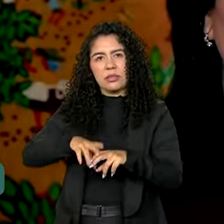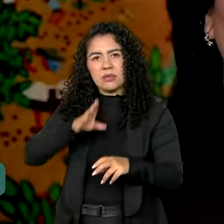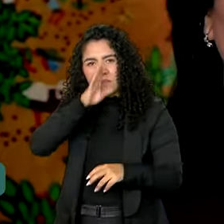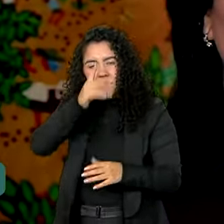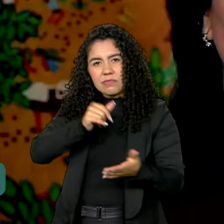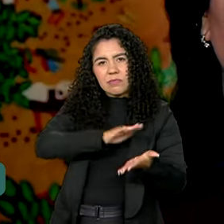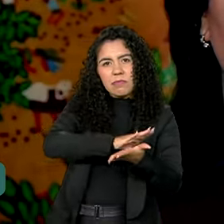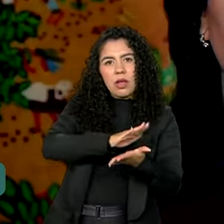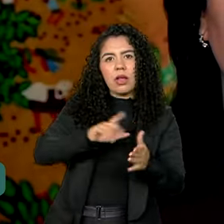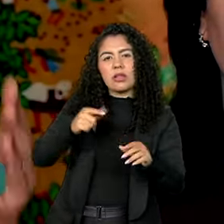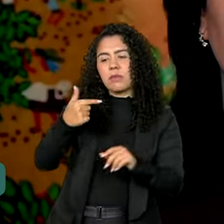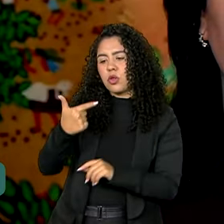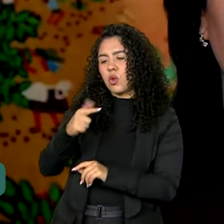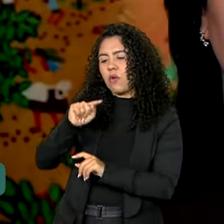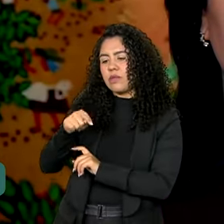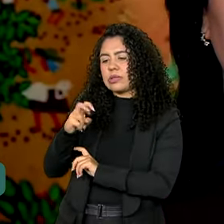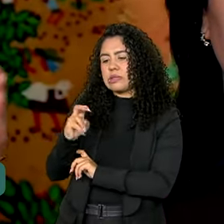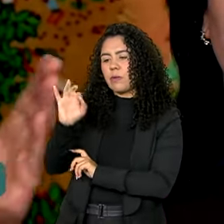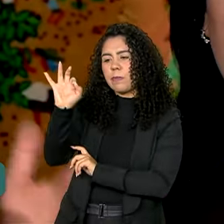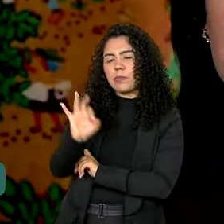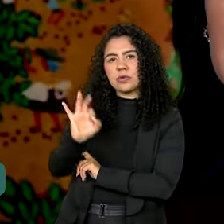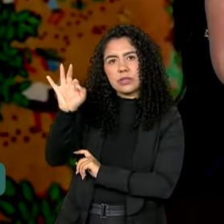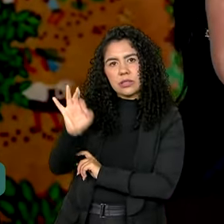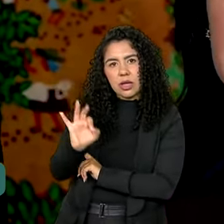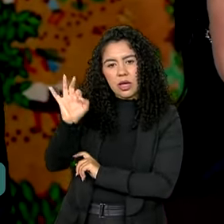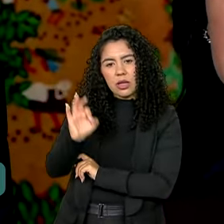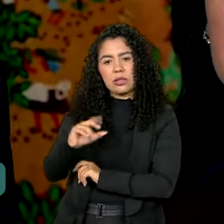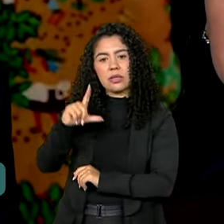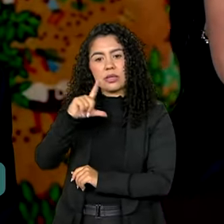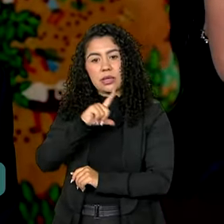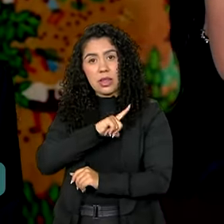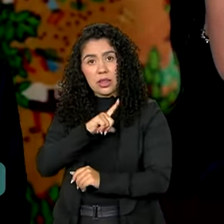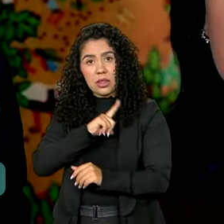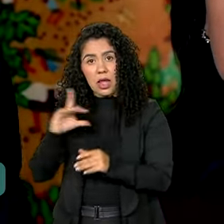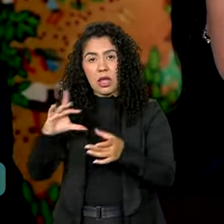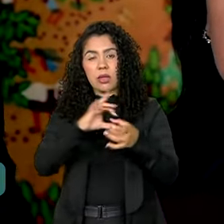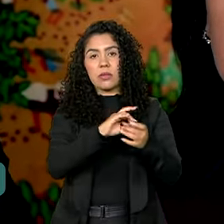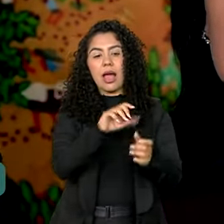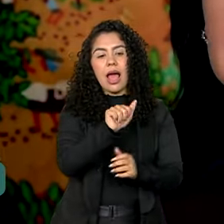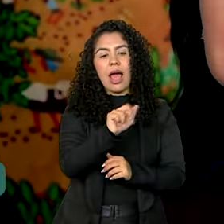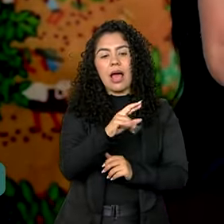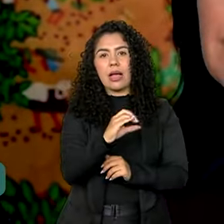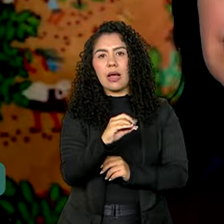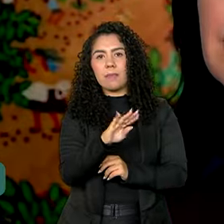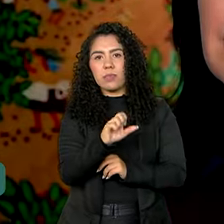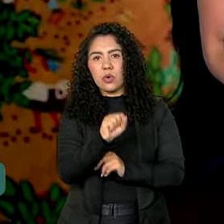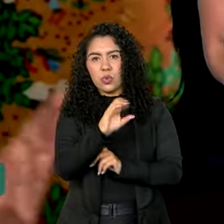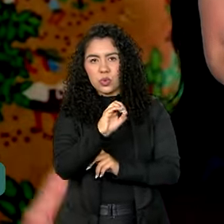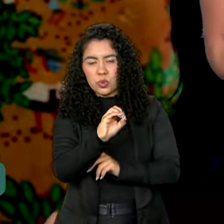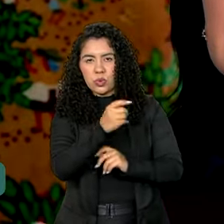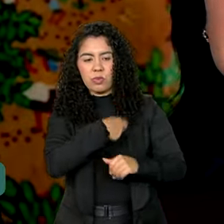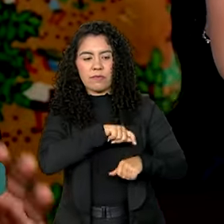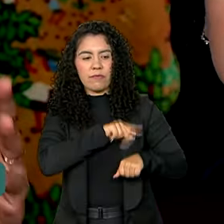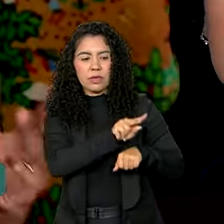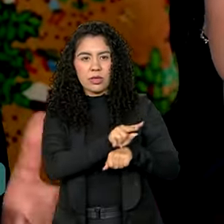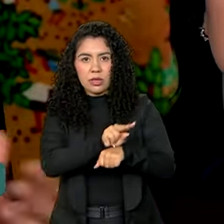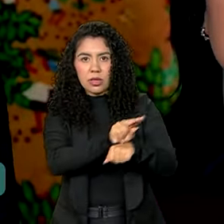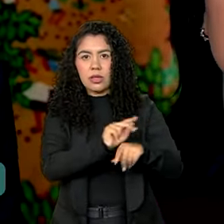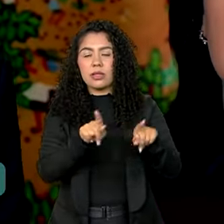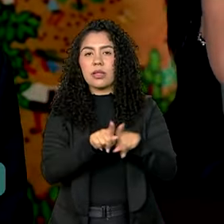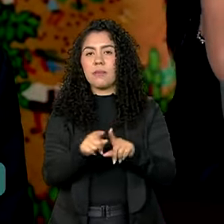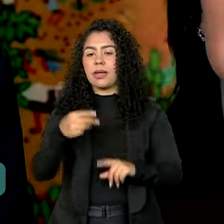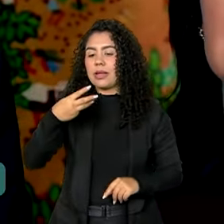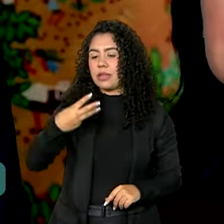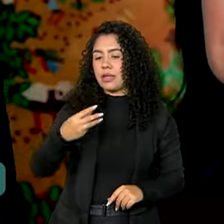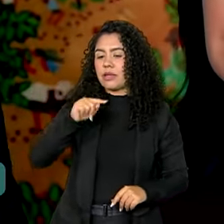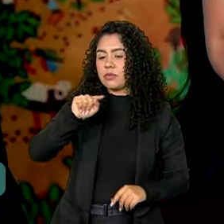2,5 por previstos no no arcabo fiscal e de quro de 3,8 bilhões o que totaliza